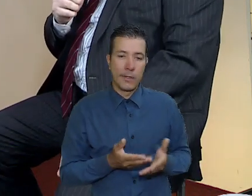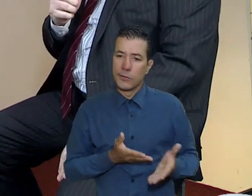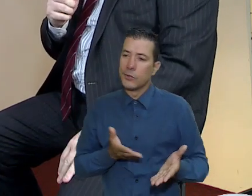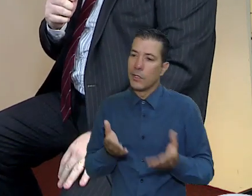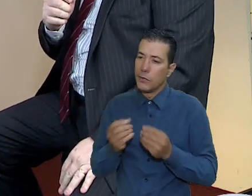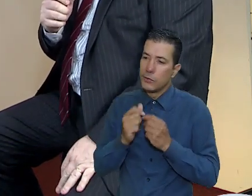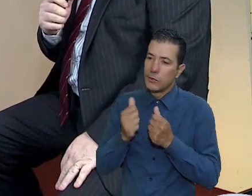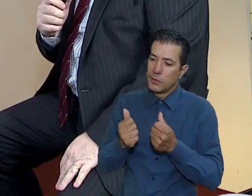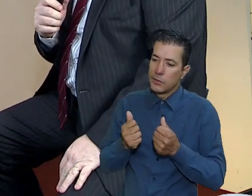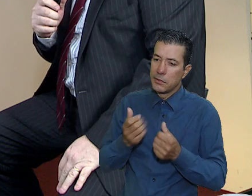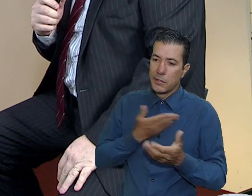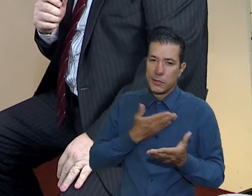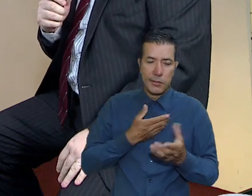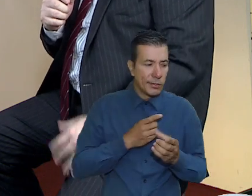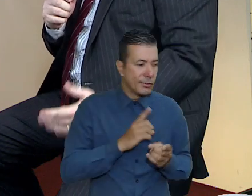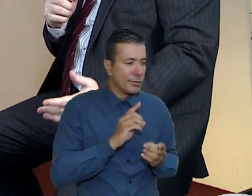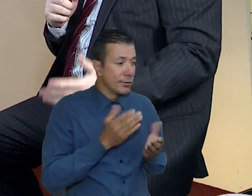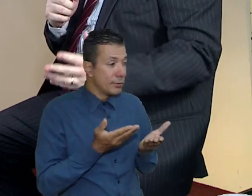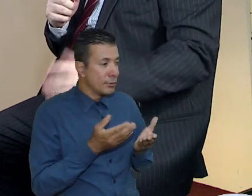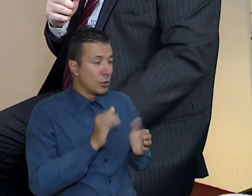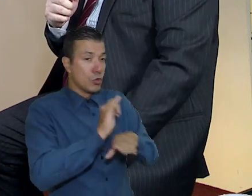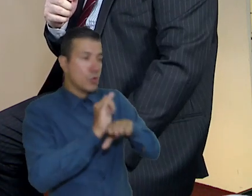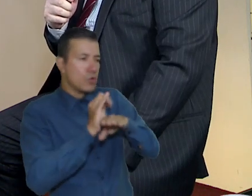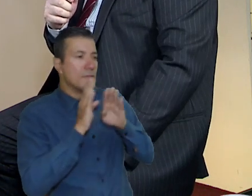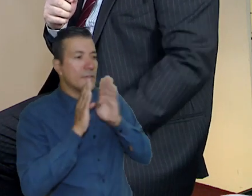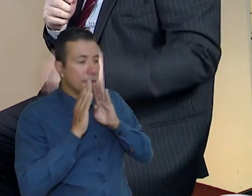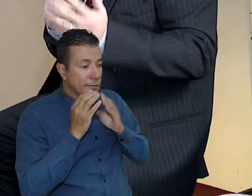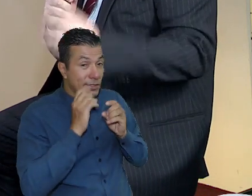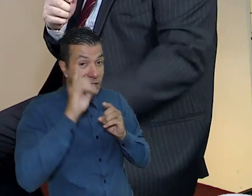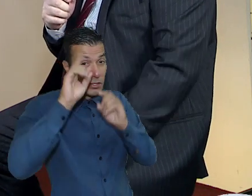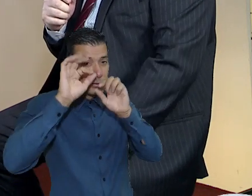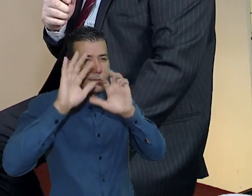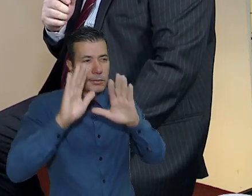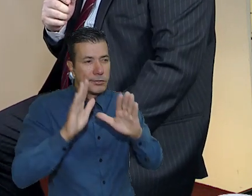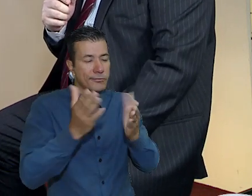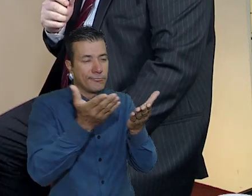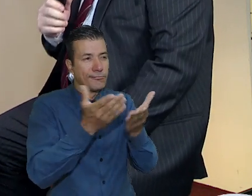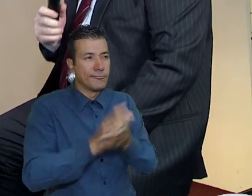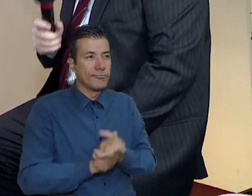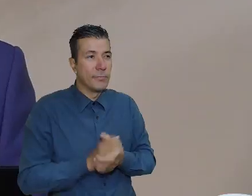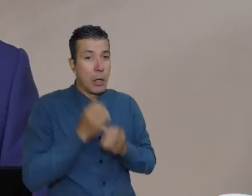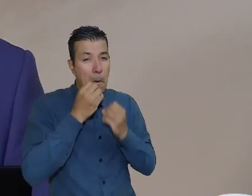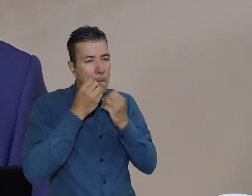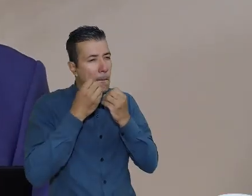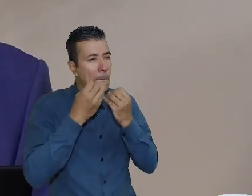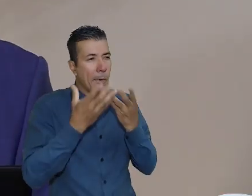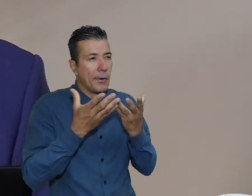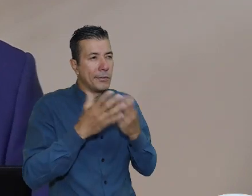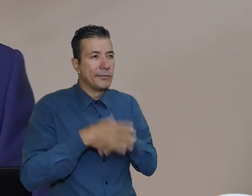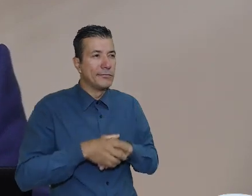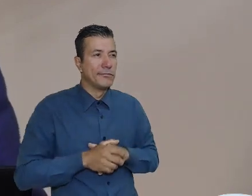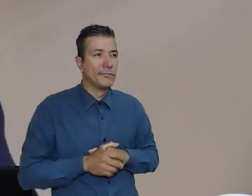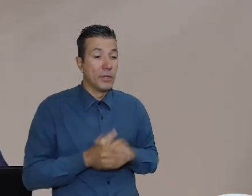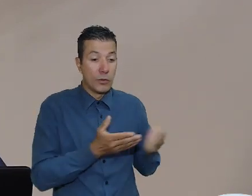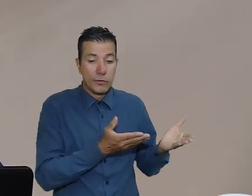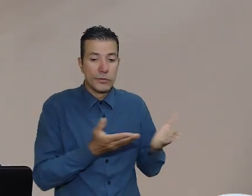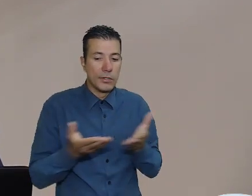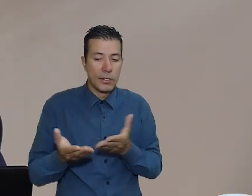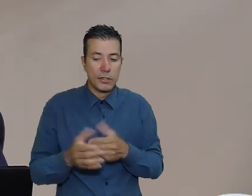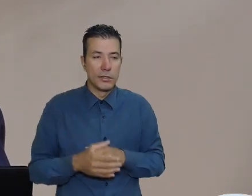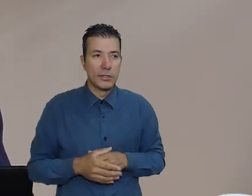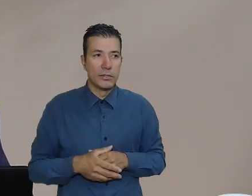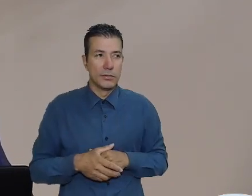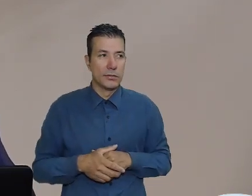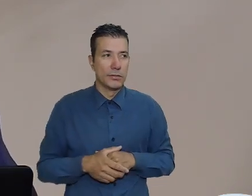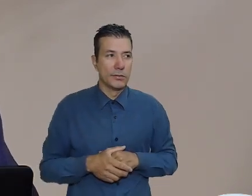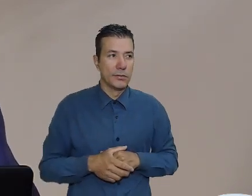você que está nos assistindo via YouTube e Facebook. Que Deus abençoe e guarde você. Que bom. Quero convidar também outro convidado, é o